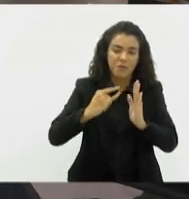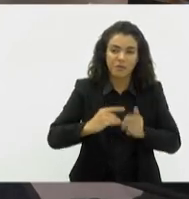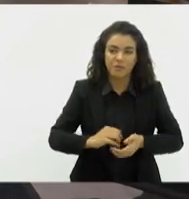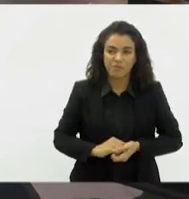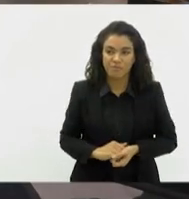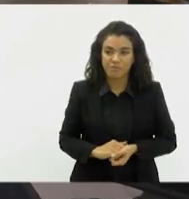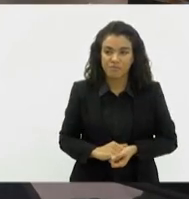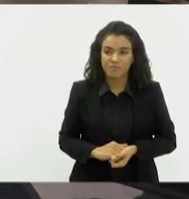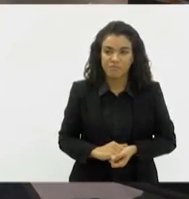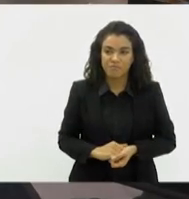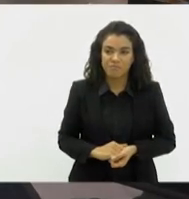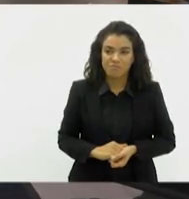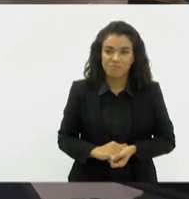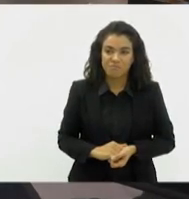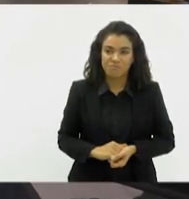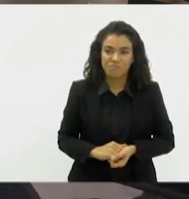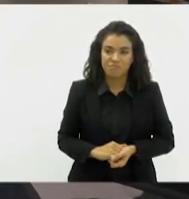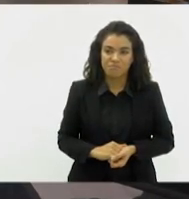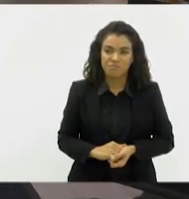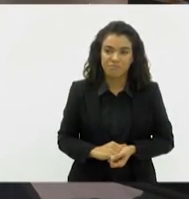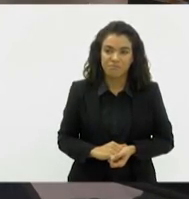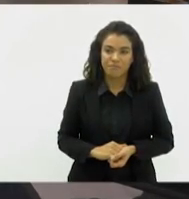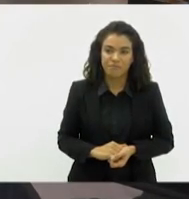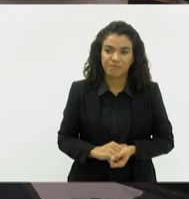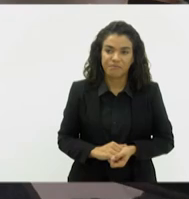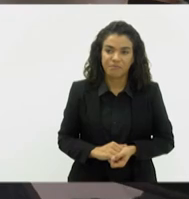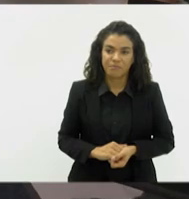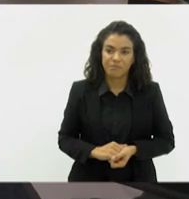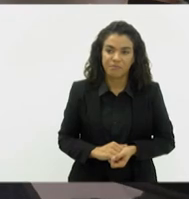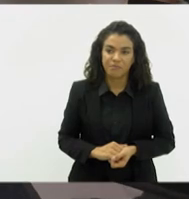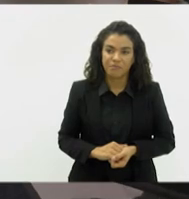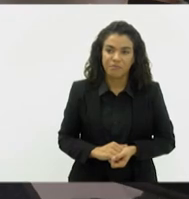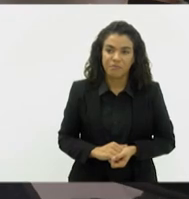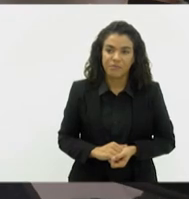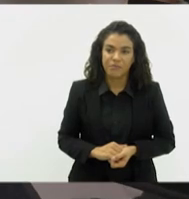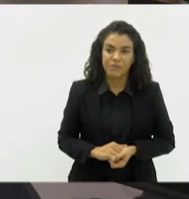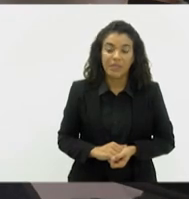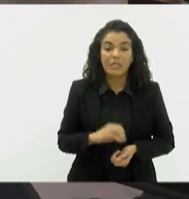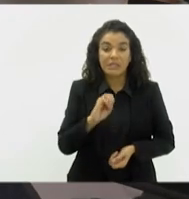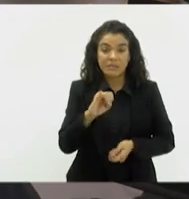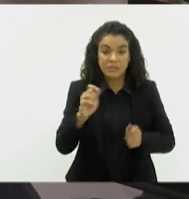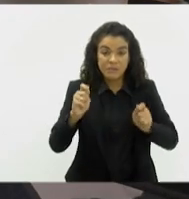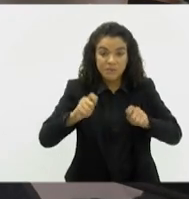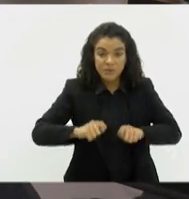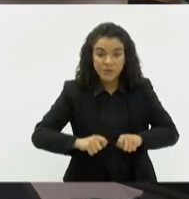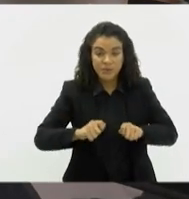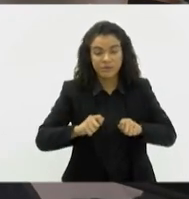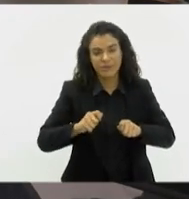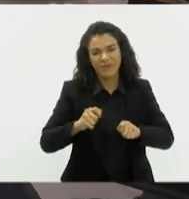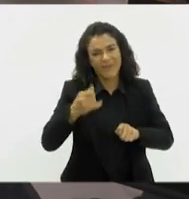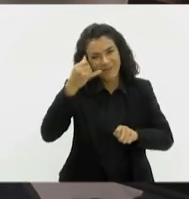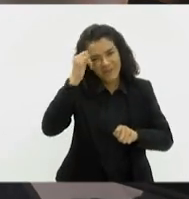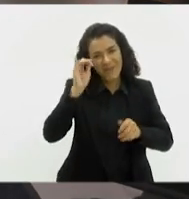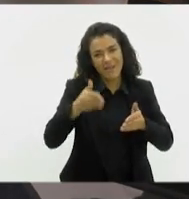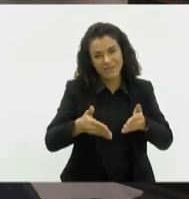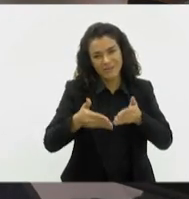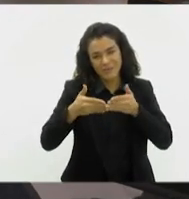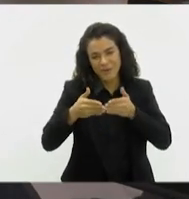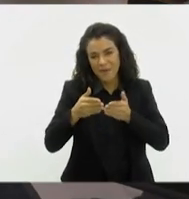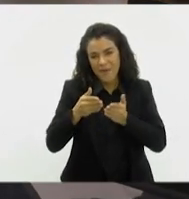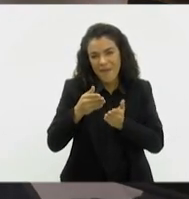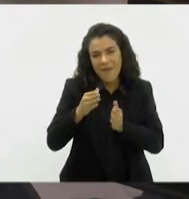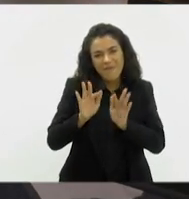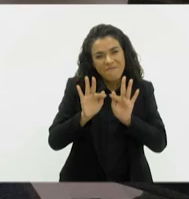pode ser uma saída, inclusive, porque do possível, jeito que está... Não gostou, não. Se for possível não suspender e a gente conseguir terminar essa votação